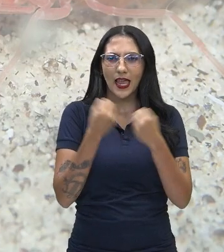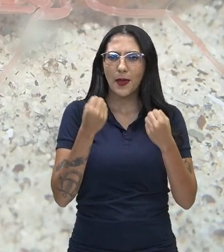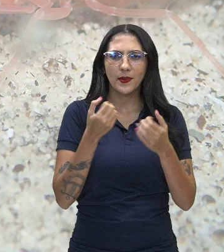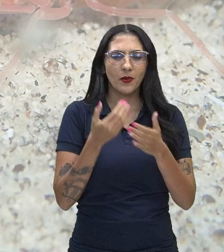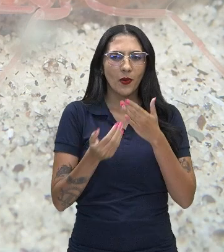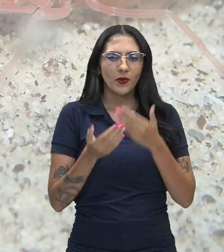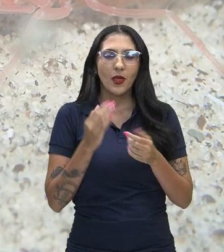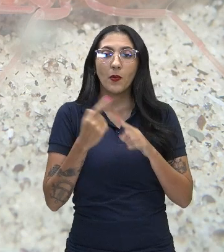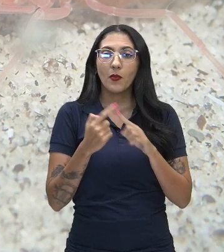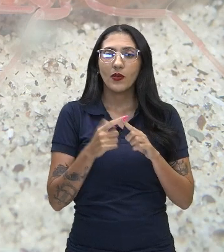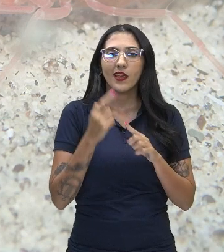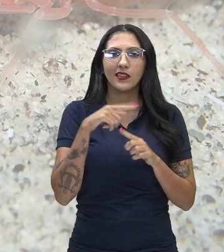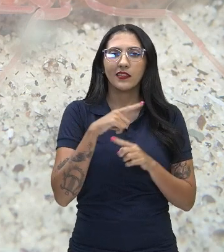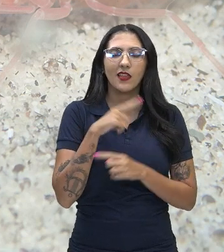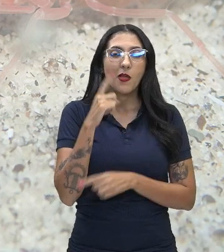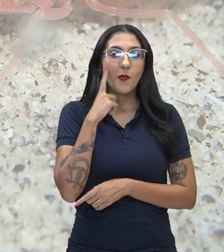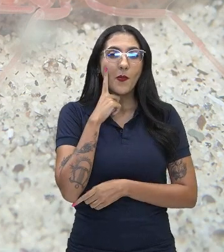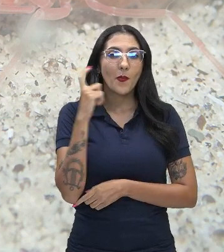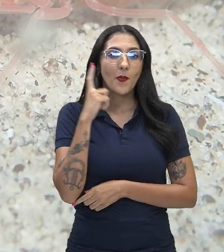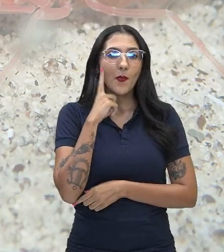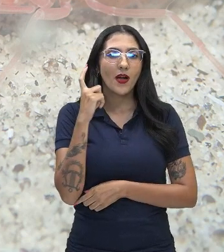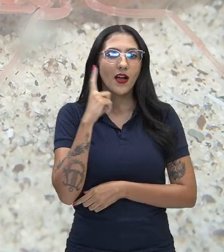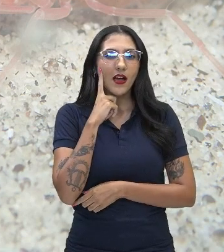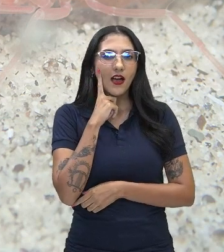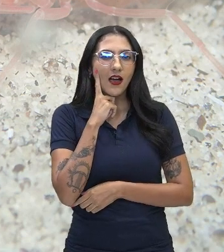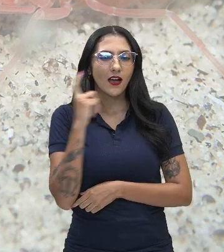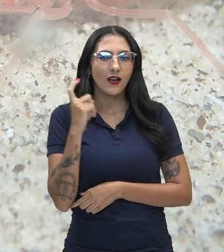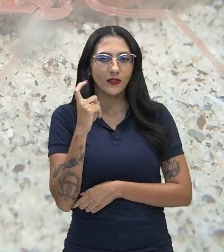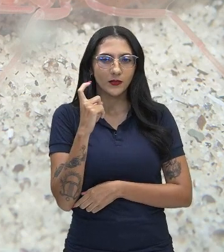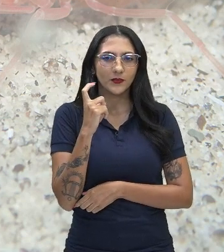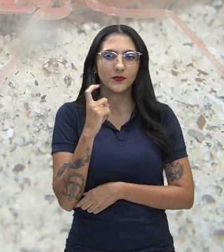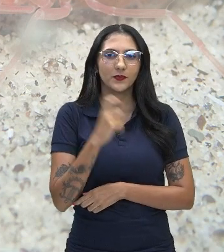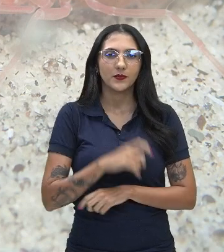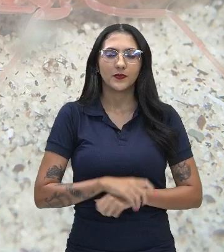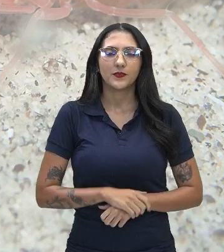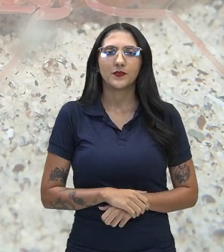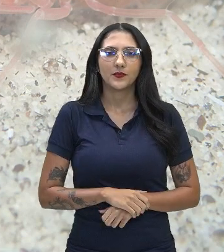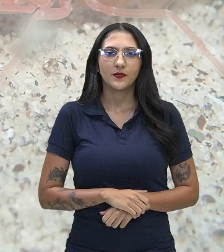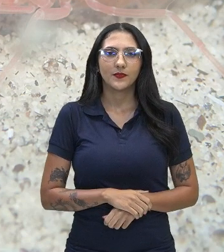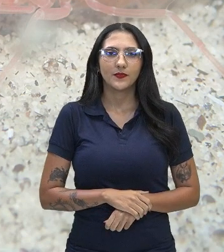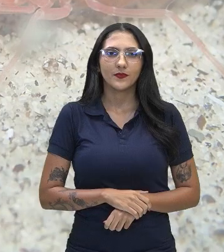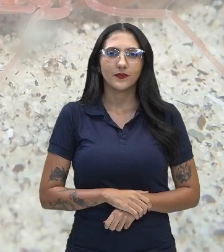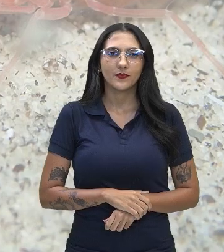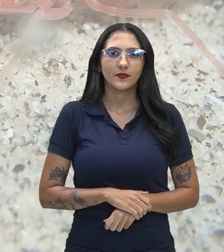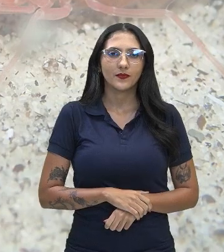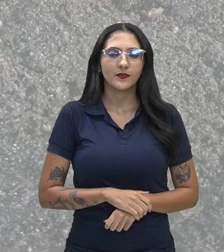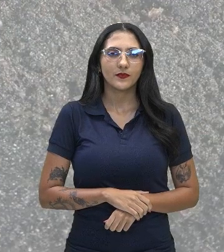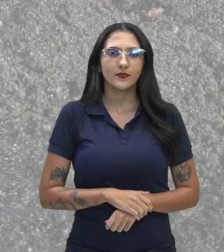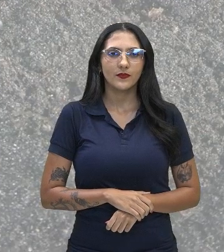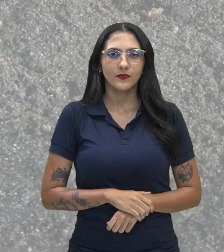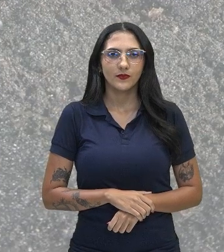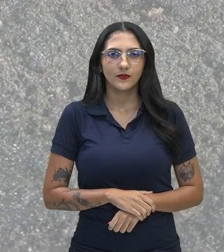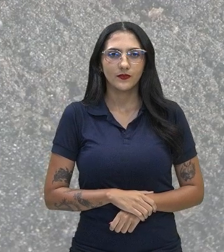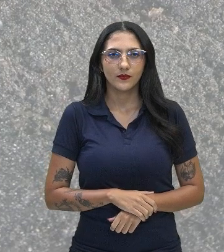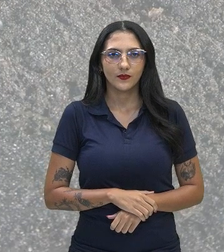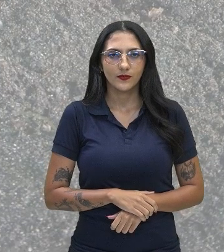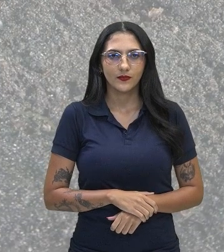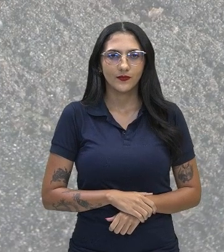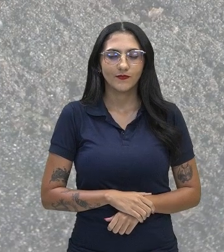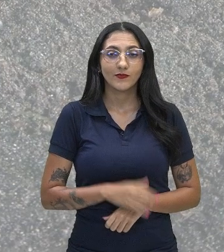conta do barulho que ele faz quando estoura a bolha, tá bom? E vamos ver o próximo, que é o